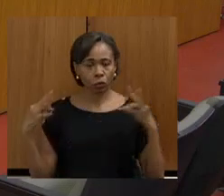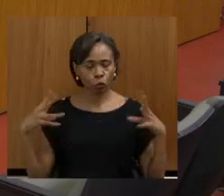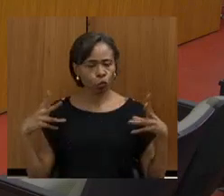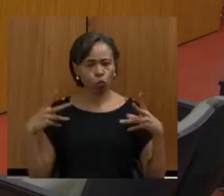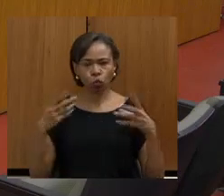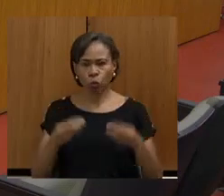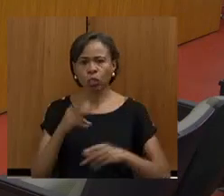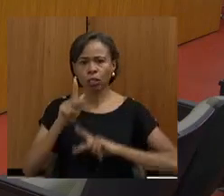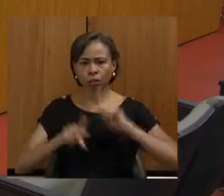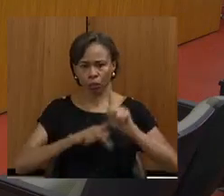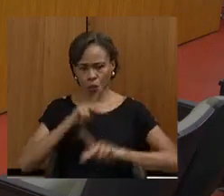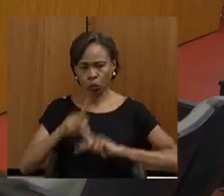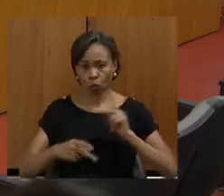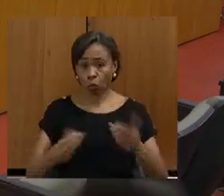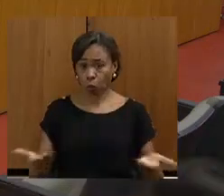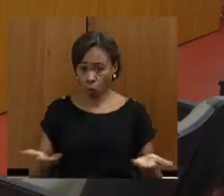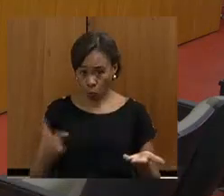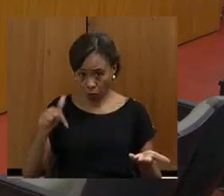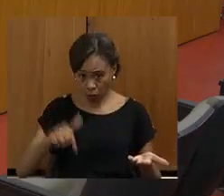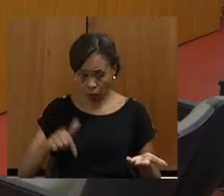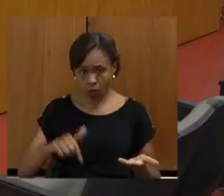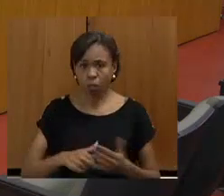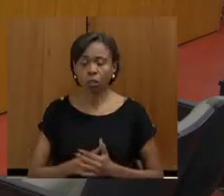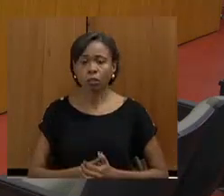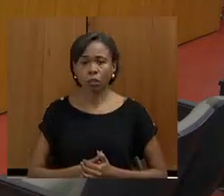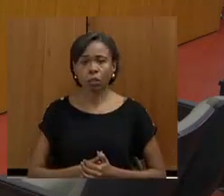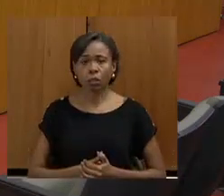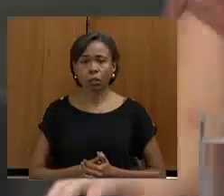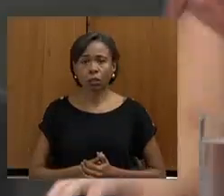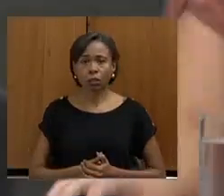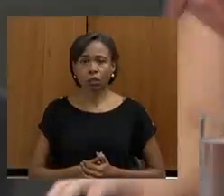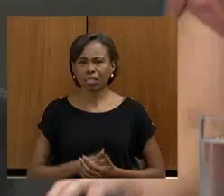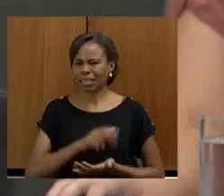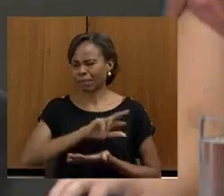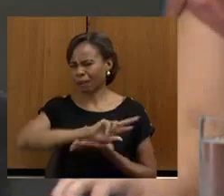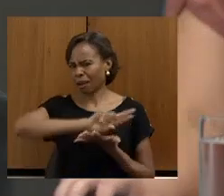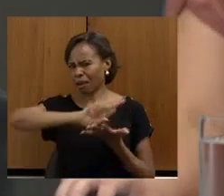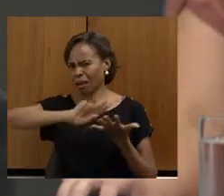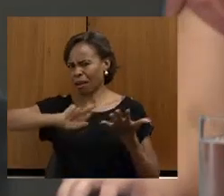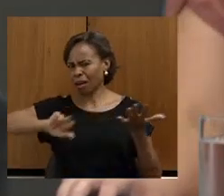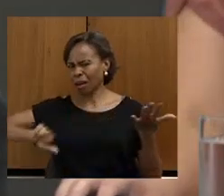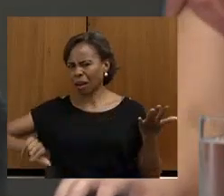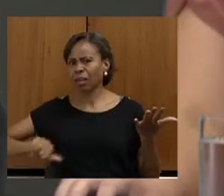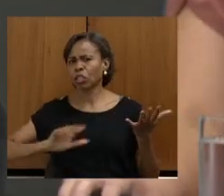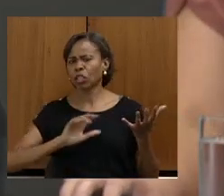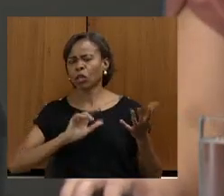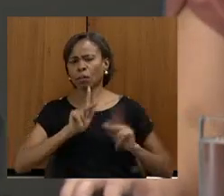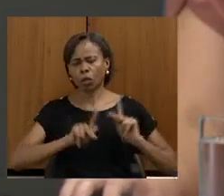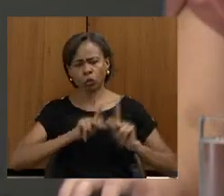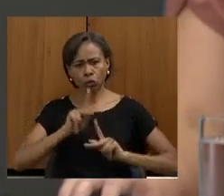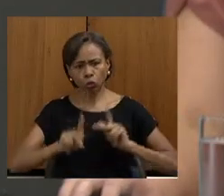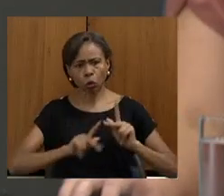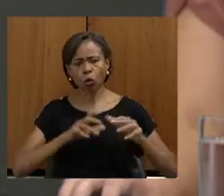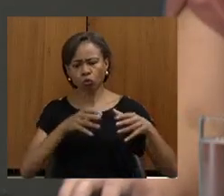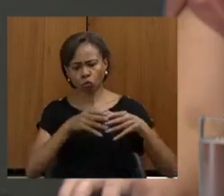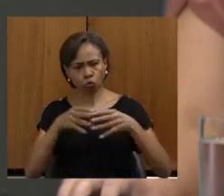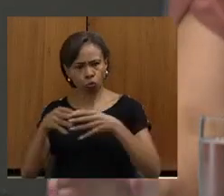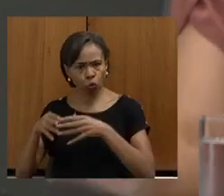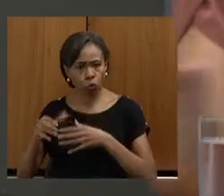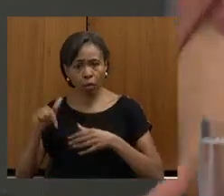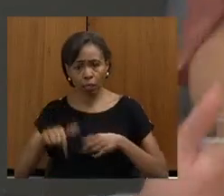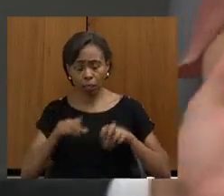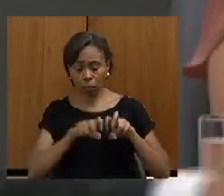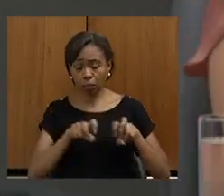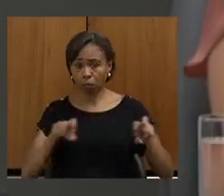de todos os convidados aqui presentes. Nós tivemos aqui uma diversidade, uma riqueza na participação dos membros da mesa,